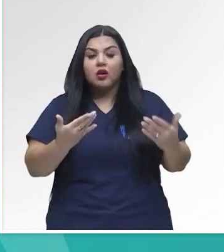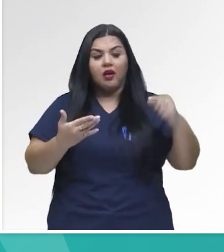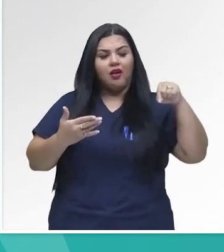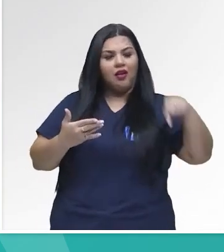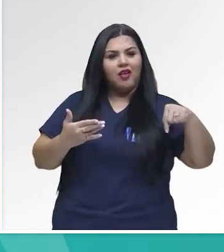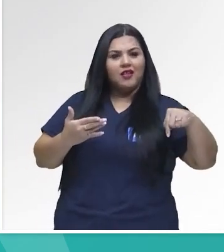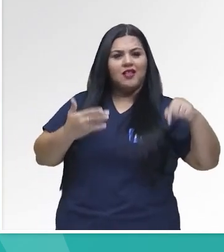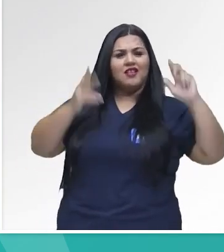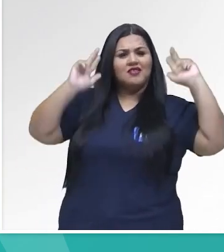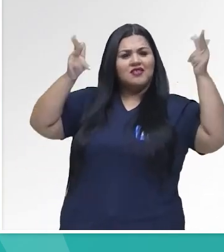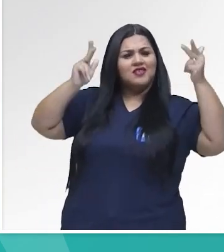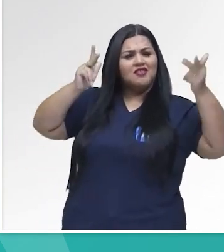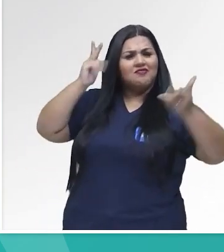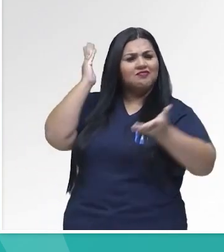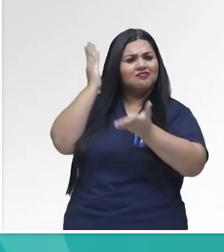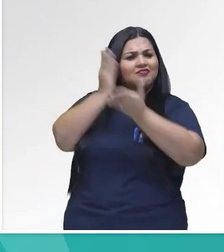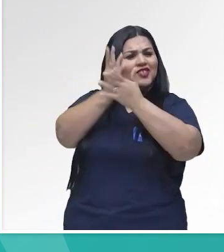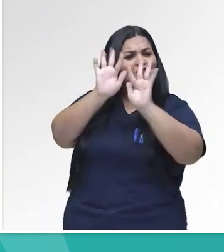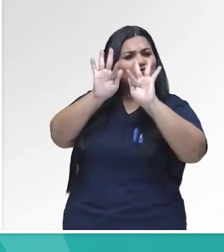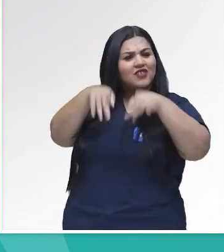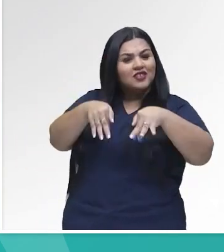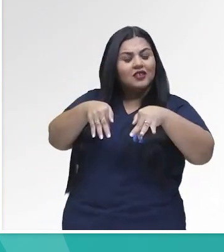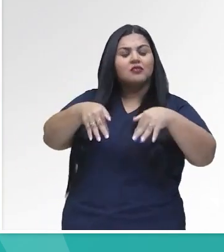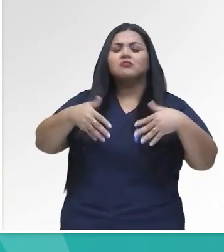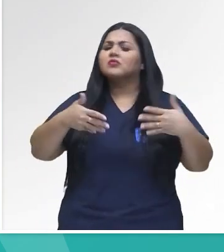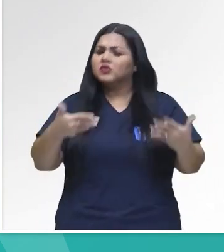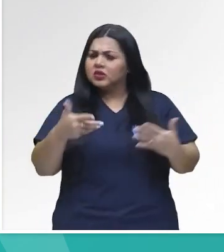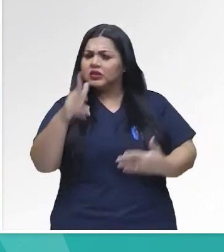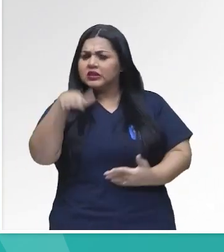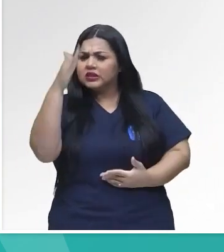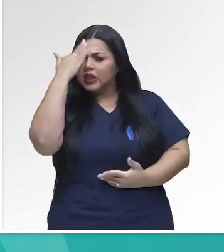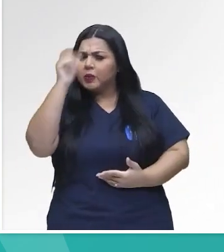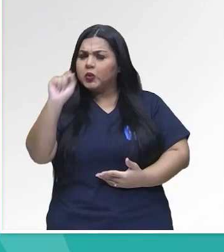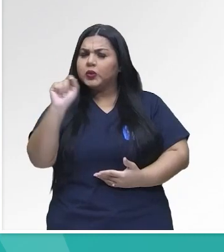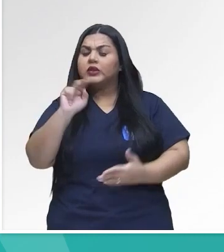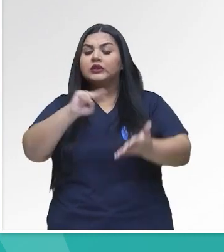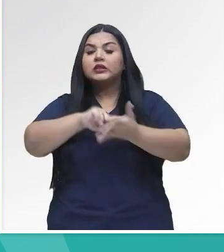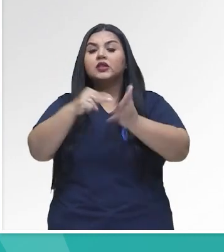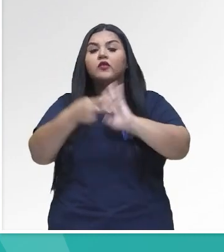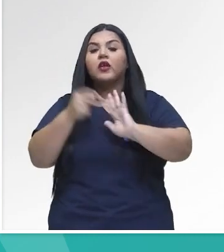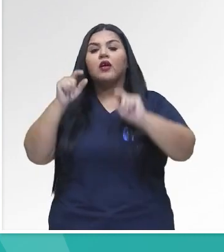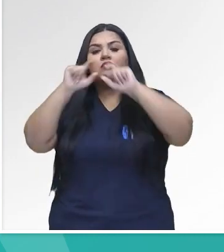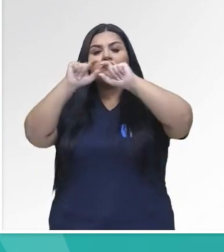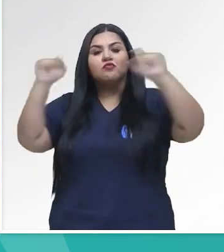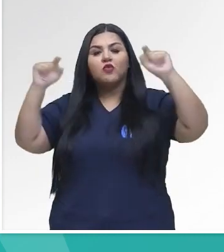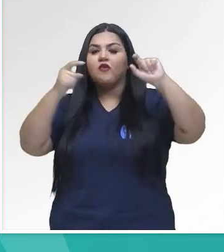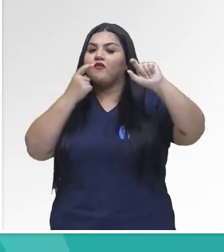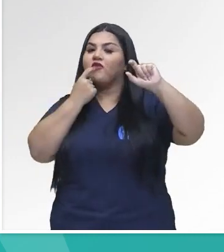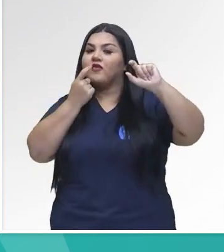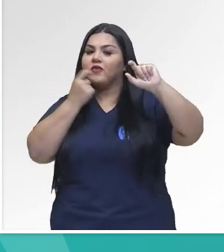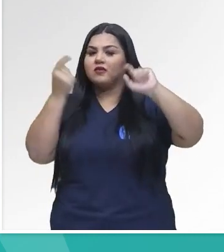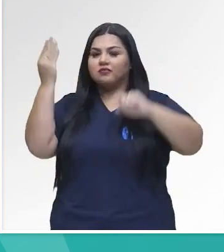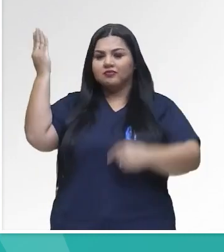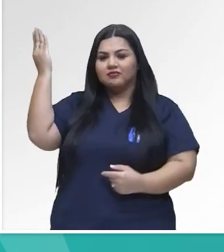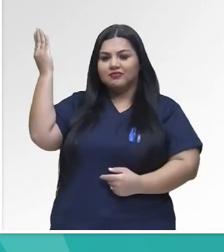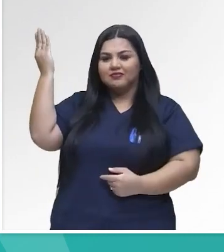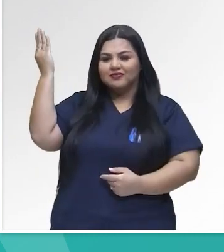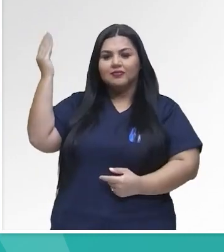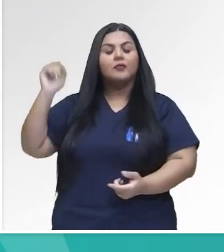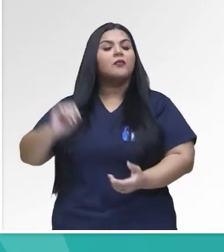falou checkmate. Muito bem, vocês já sabem que nós vamos falar do xadrez, né? E aí